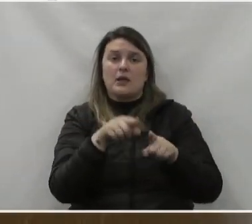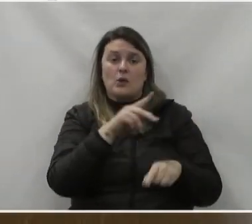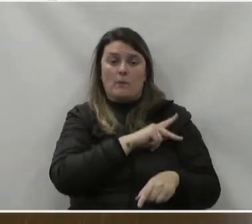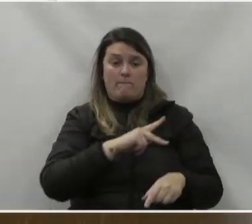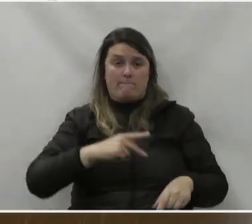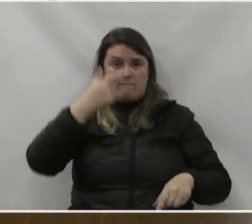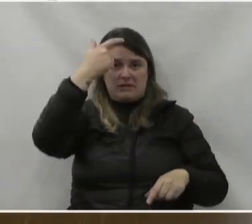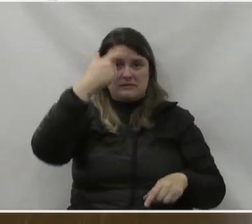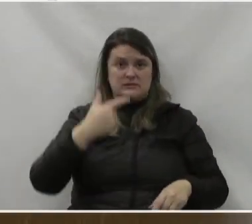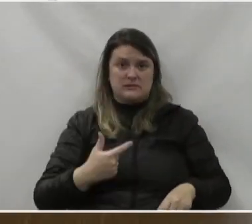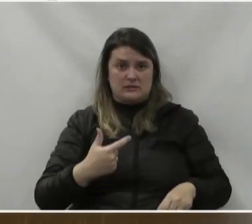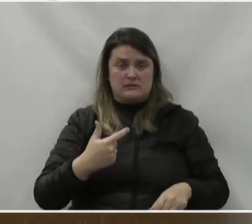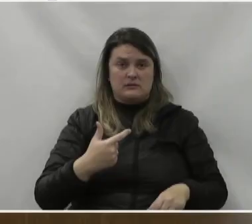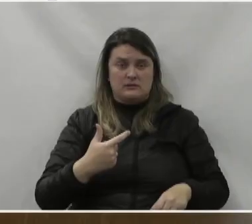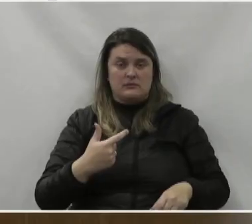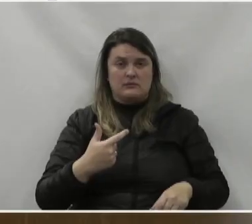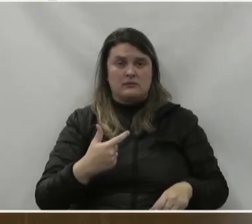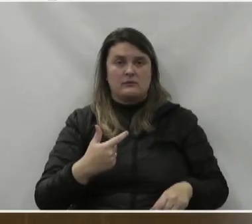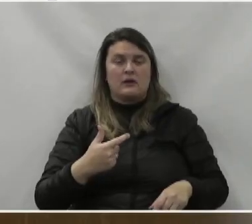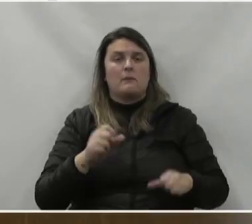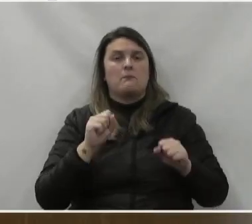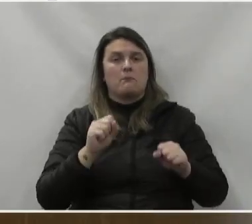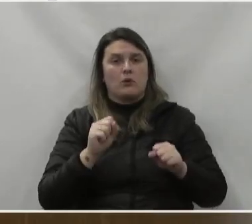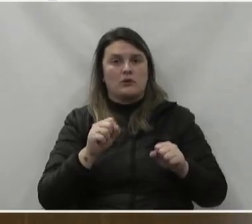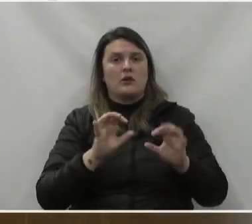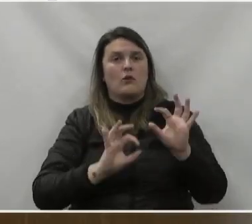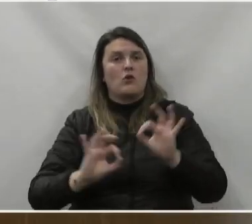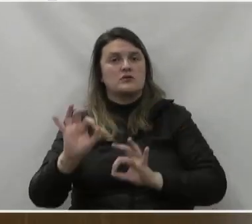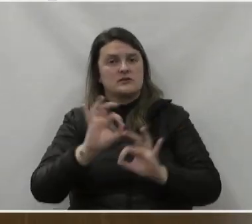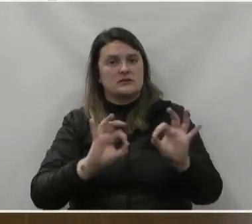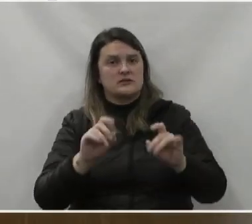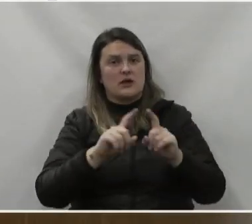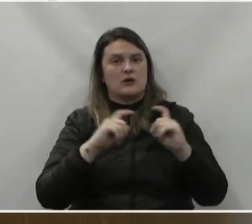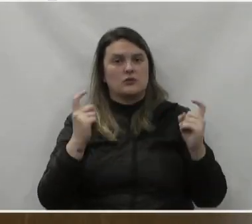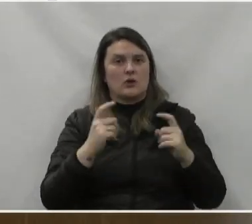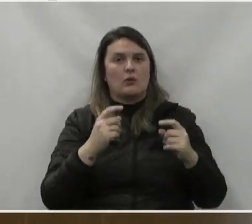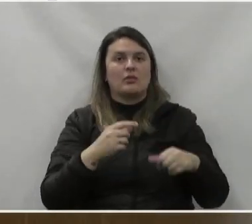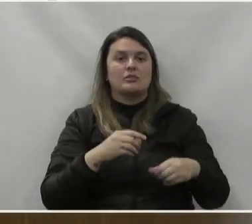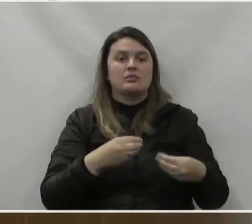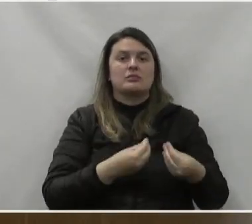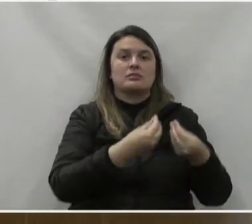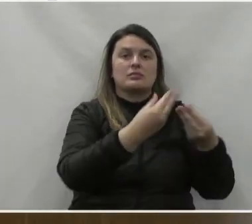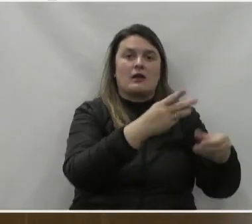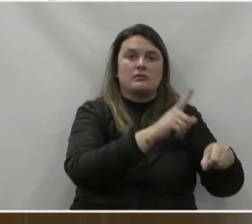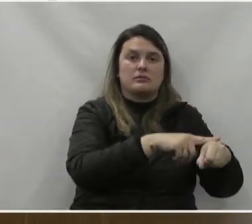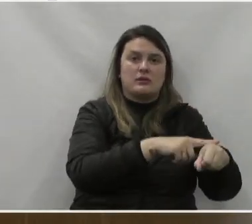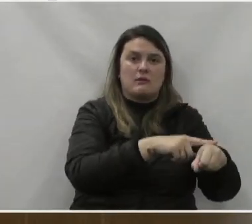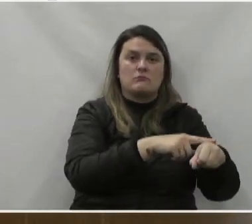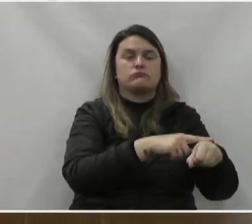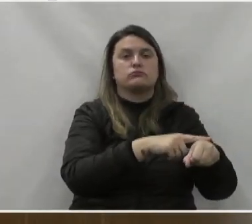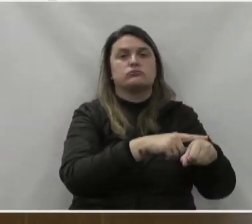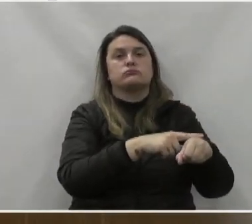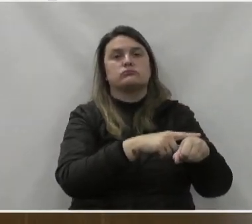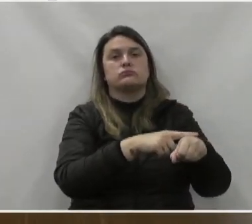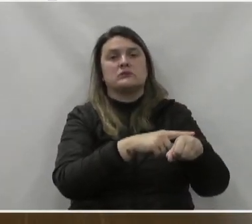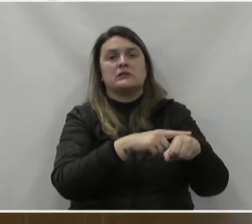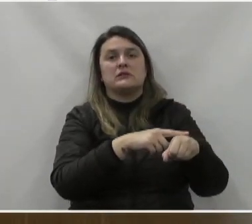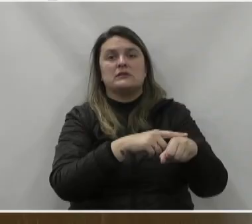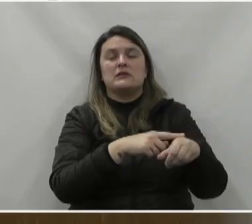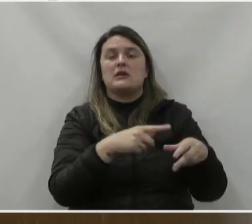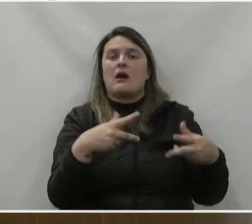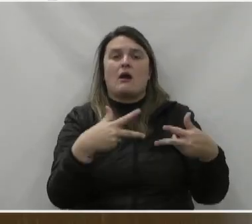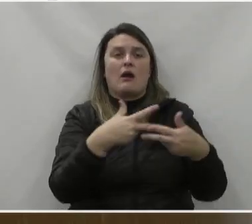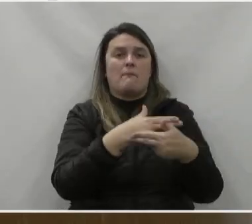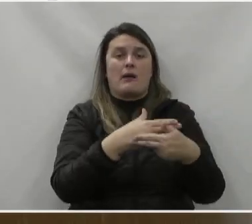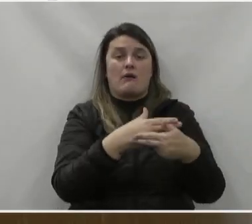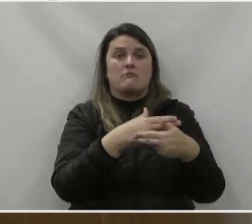a prerrogativa e o dever de dirigir a sessão, conceder a palavra, estabelecer prazos, zerar pela ordem e,